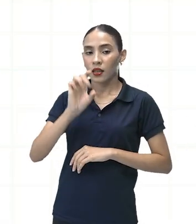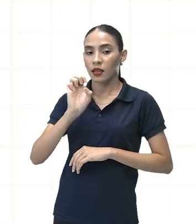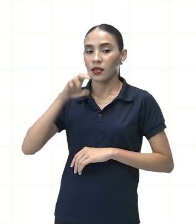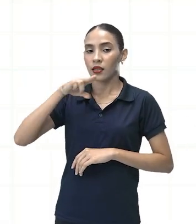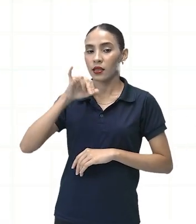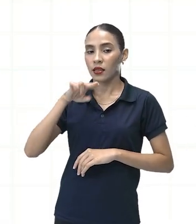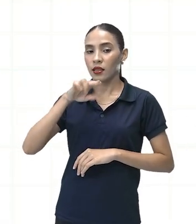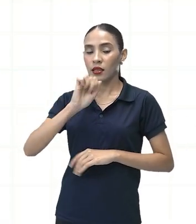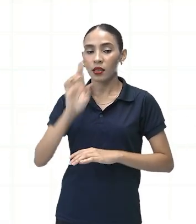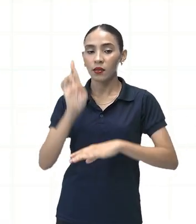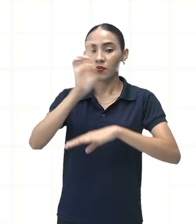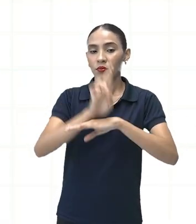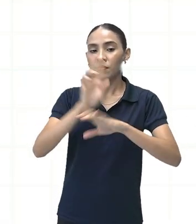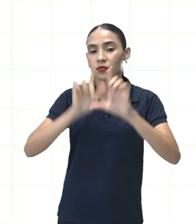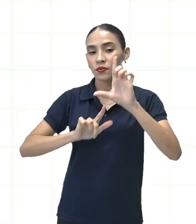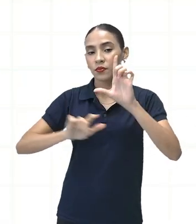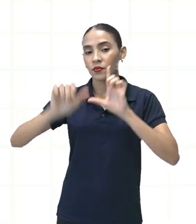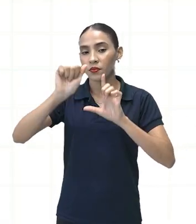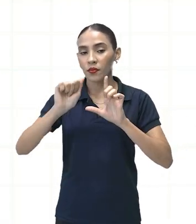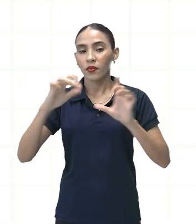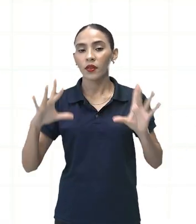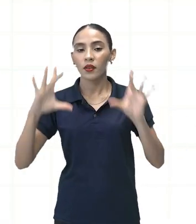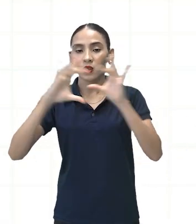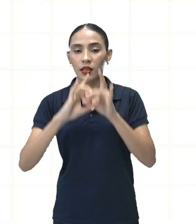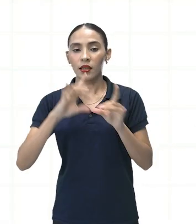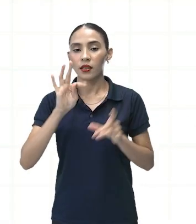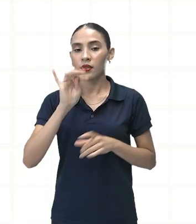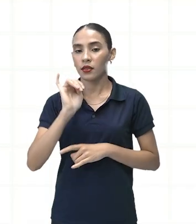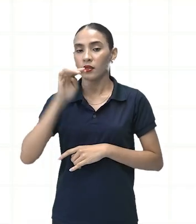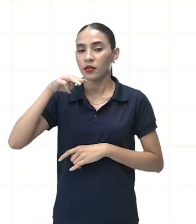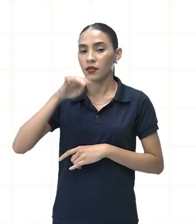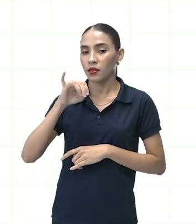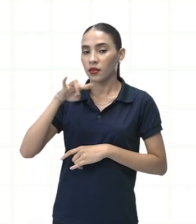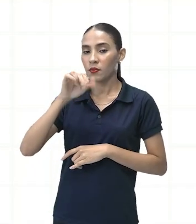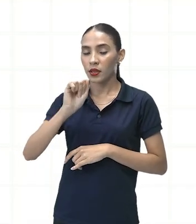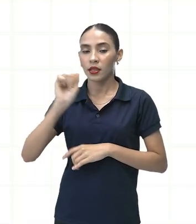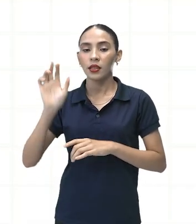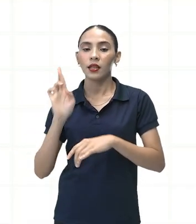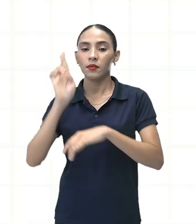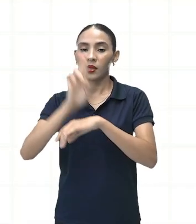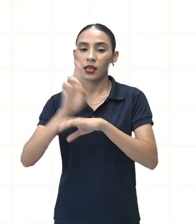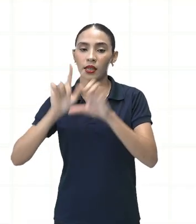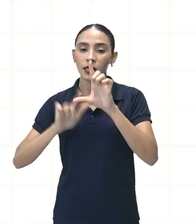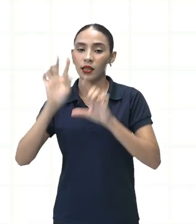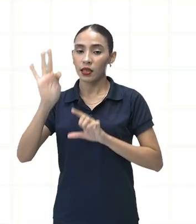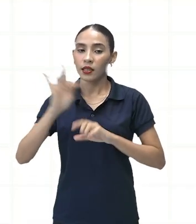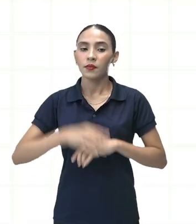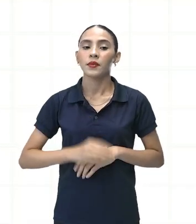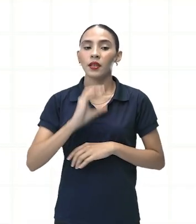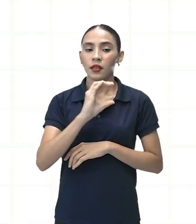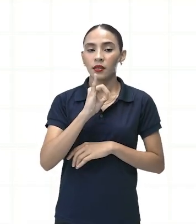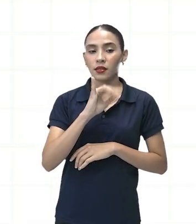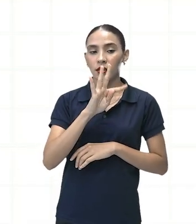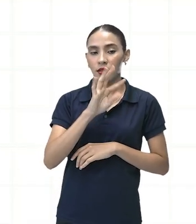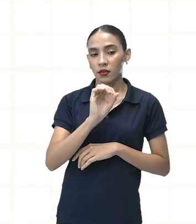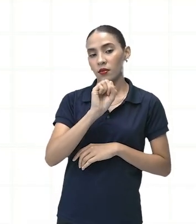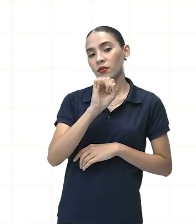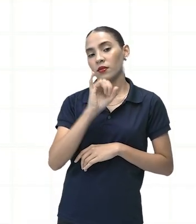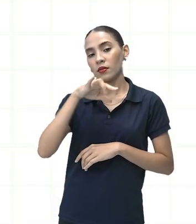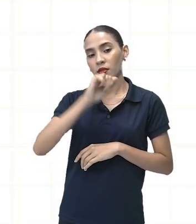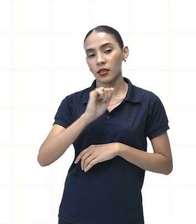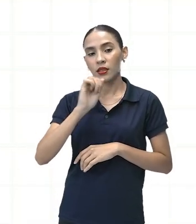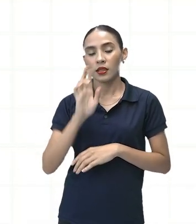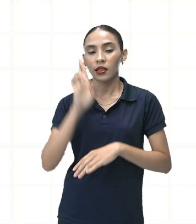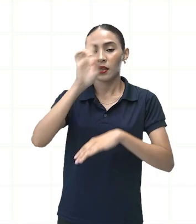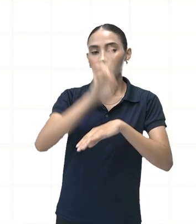isso? No caso do DNA, a adenina, representada pela letra A, vai se ligar à timina,